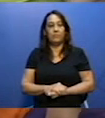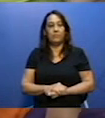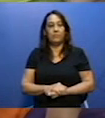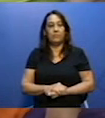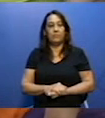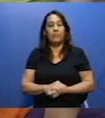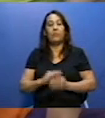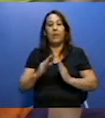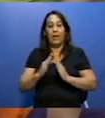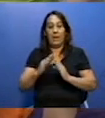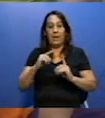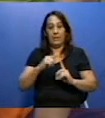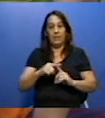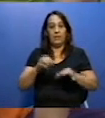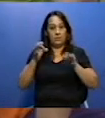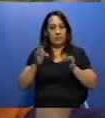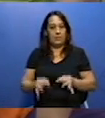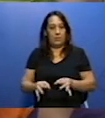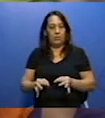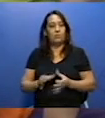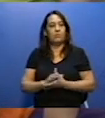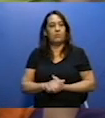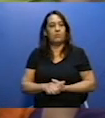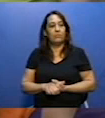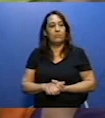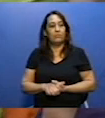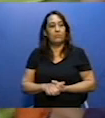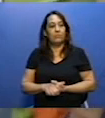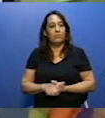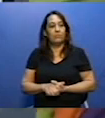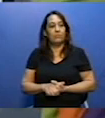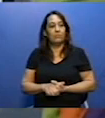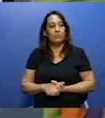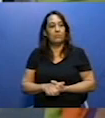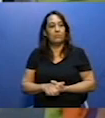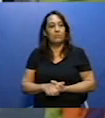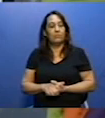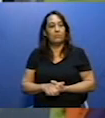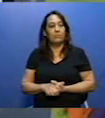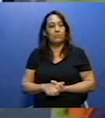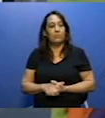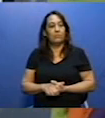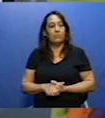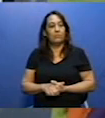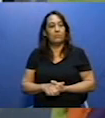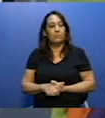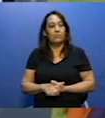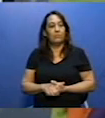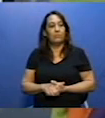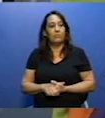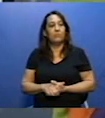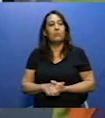mas não é casa aqui, não. Ó, a igreja é aqui. Essa é casa. Essa é a igreja. Essa aqui